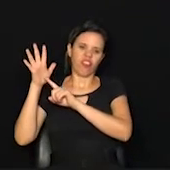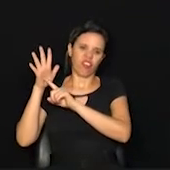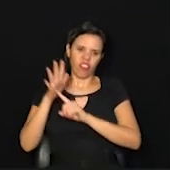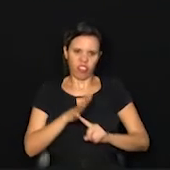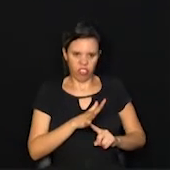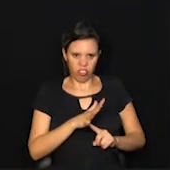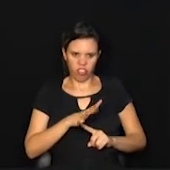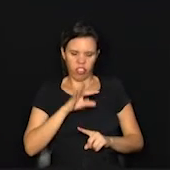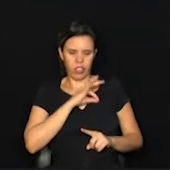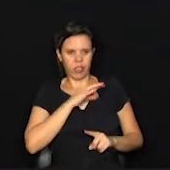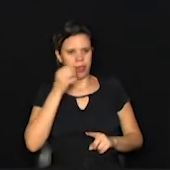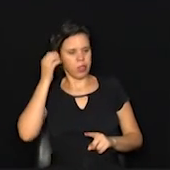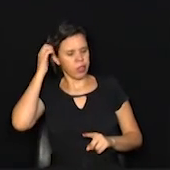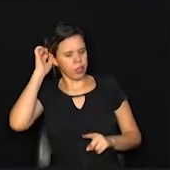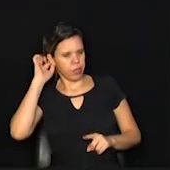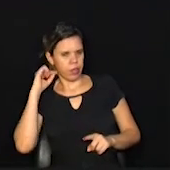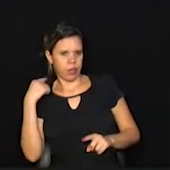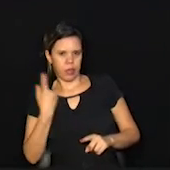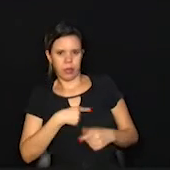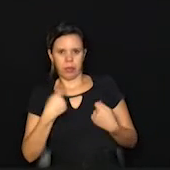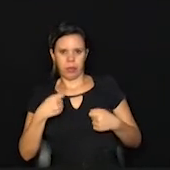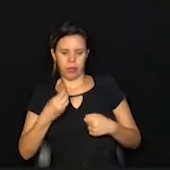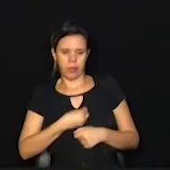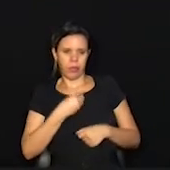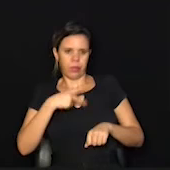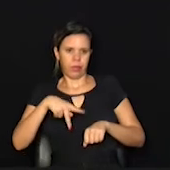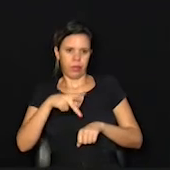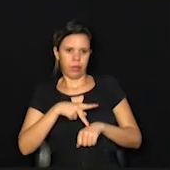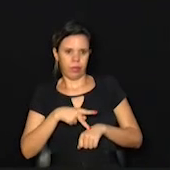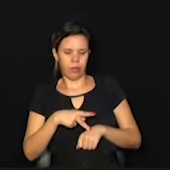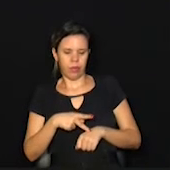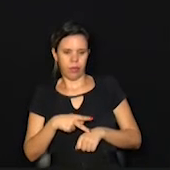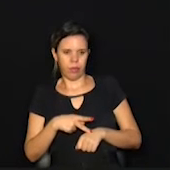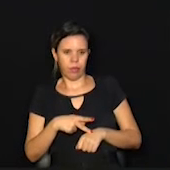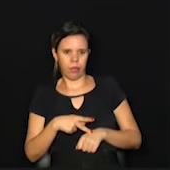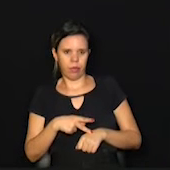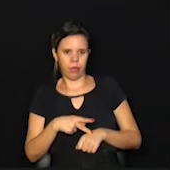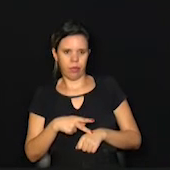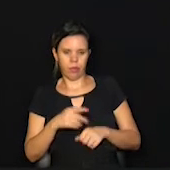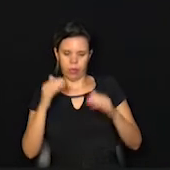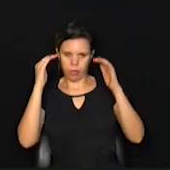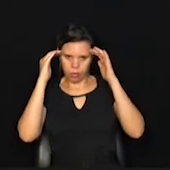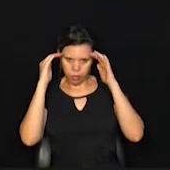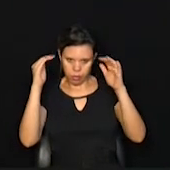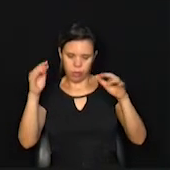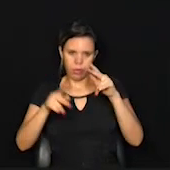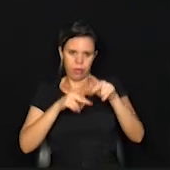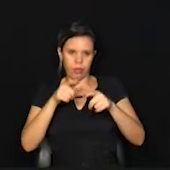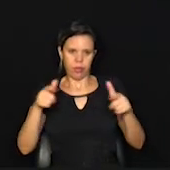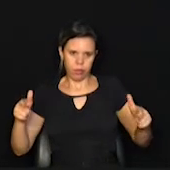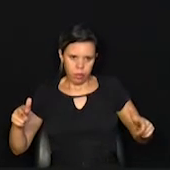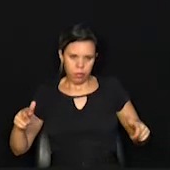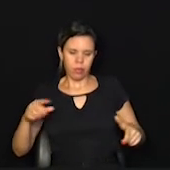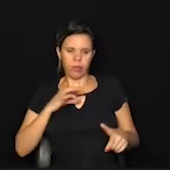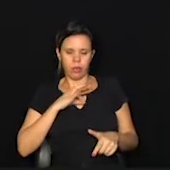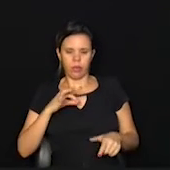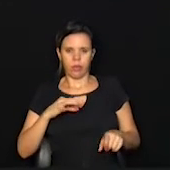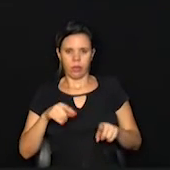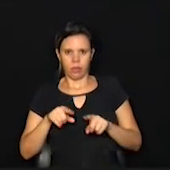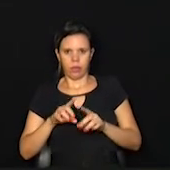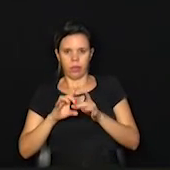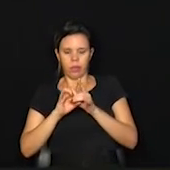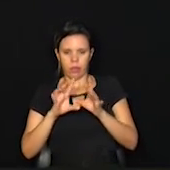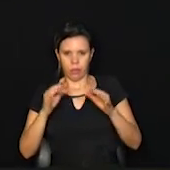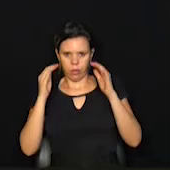militar nós precisamos Viver num país onde as forças armadas e sejam serviço do povo e sob comando da